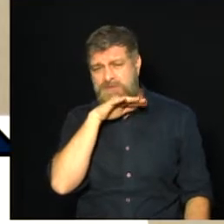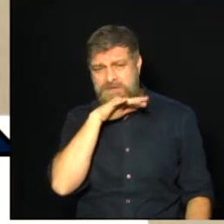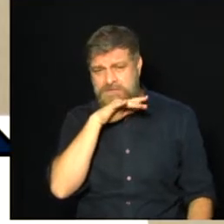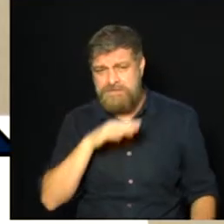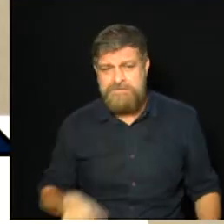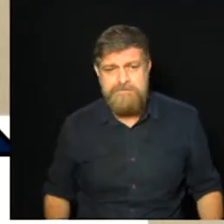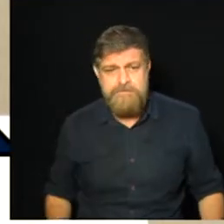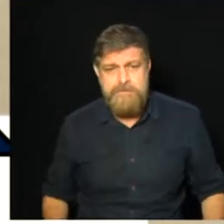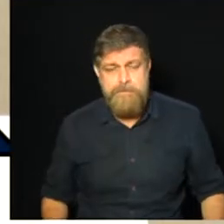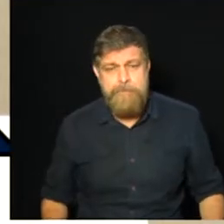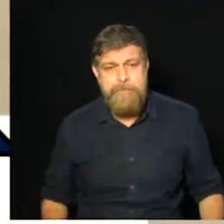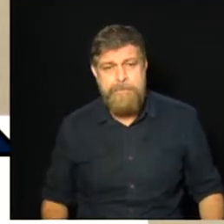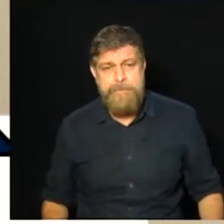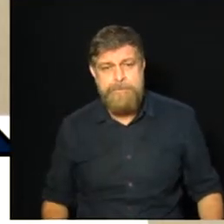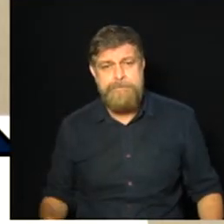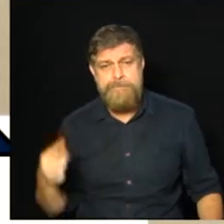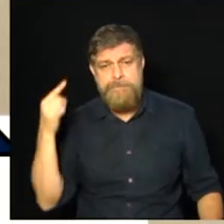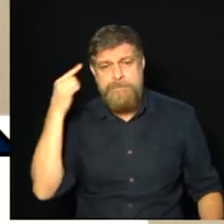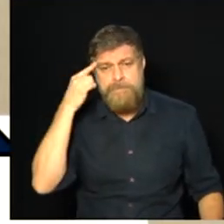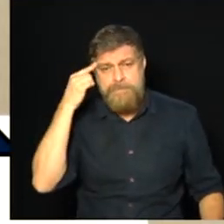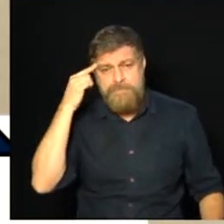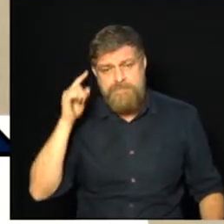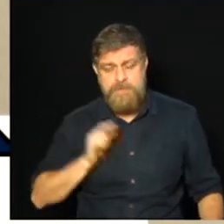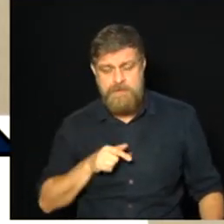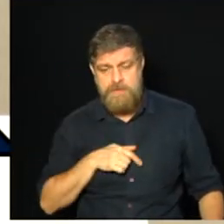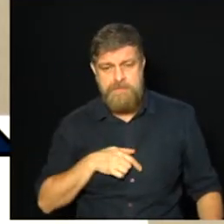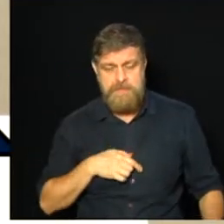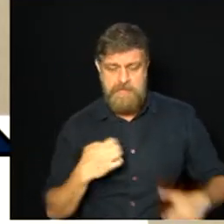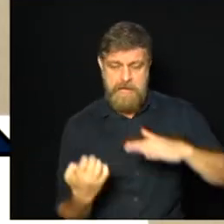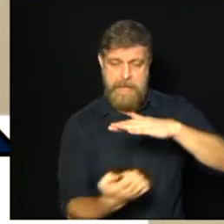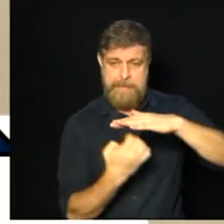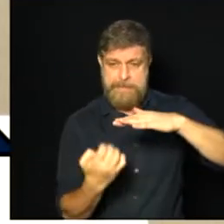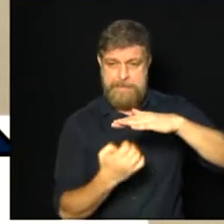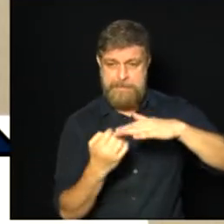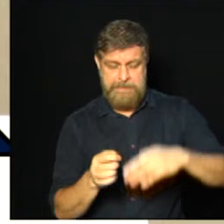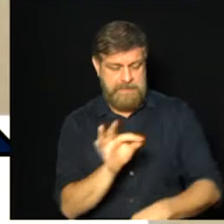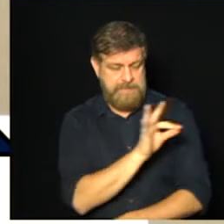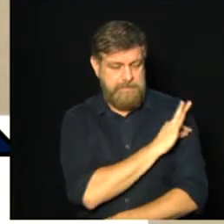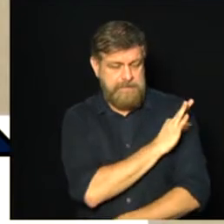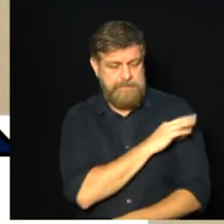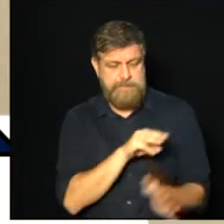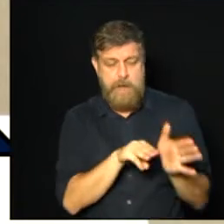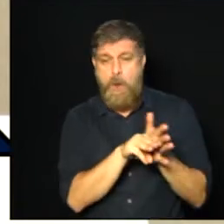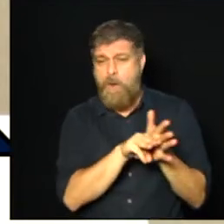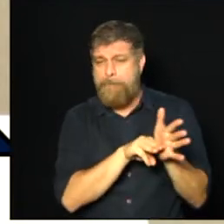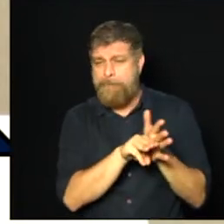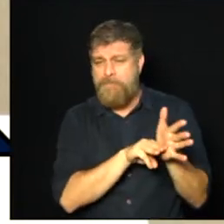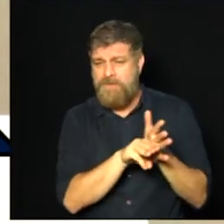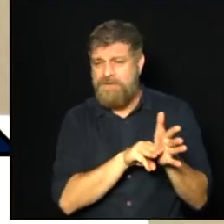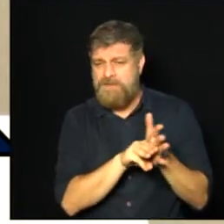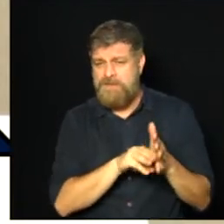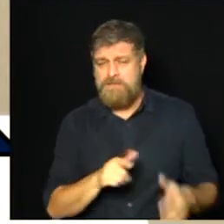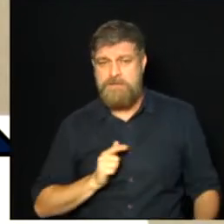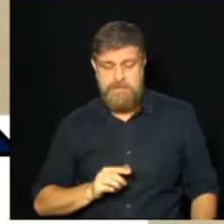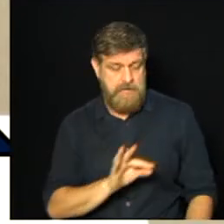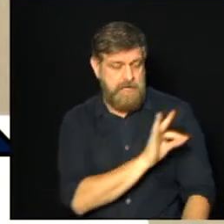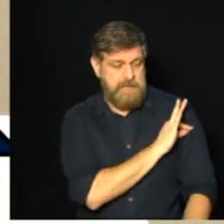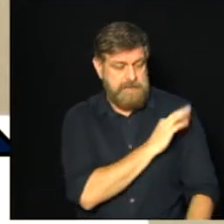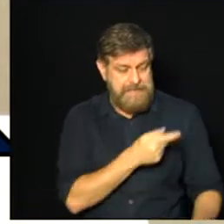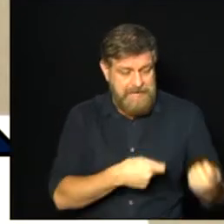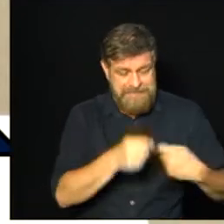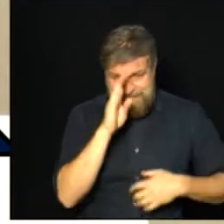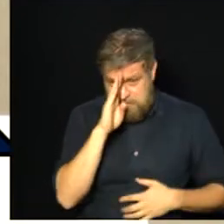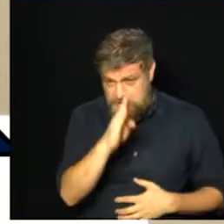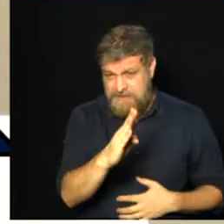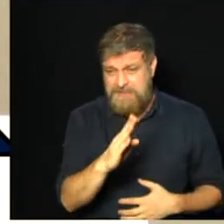muito péssimo. Se pensa numa autarquia, ou, né, nesse modelo, não sendo direto, da administração direta,